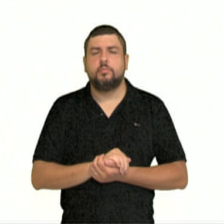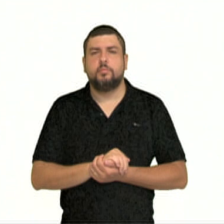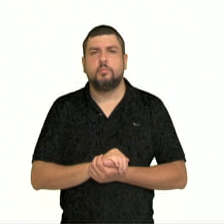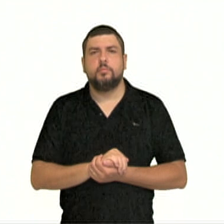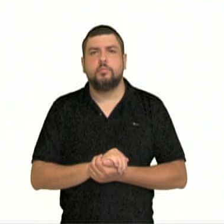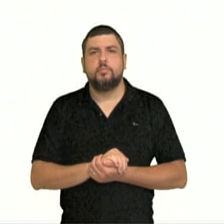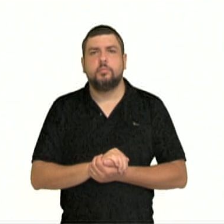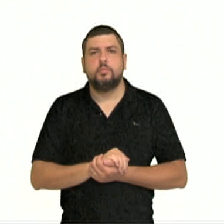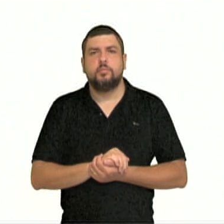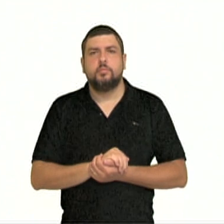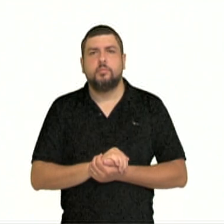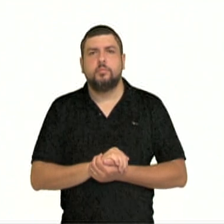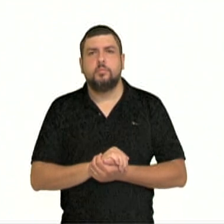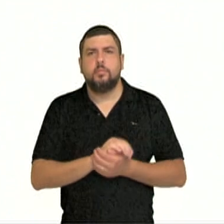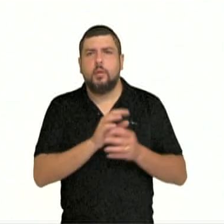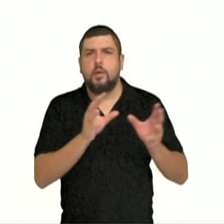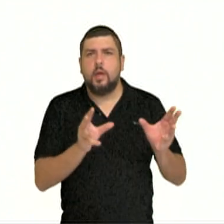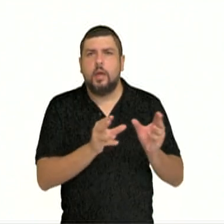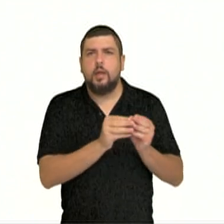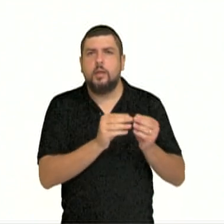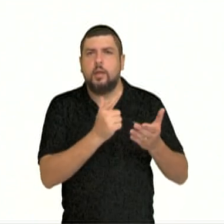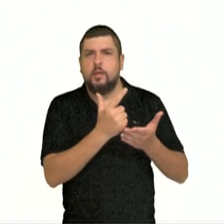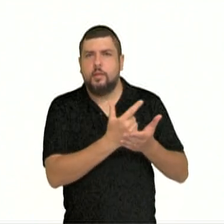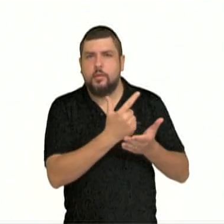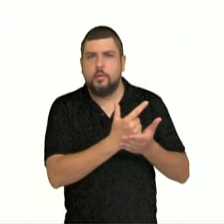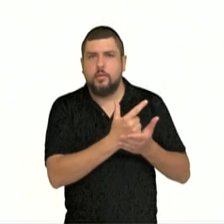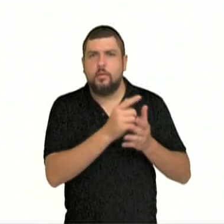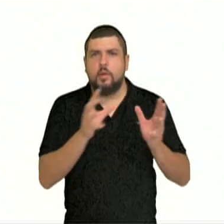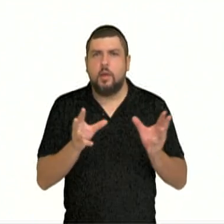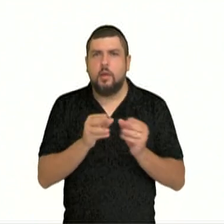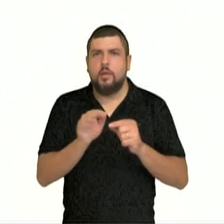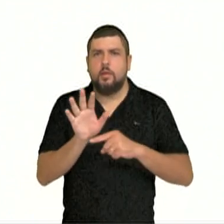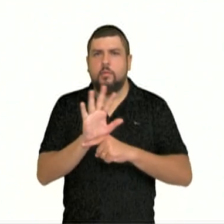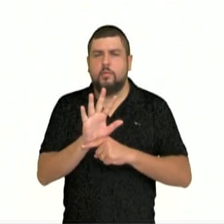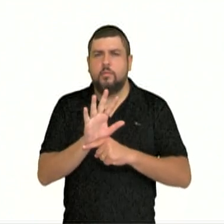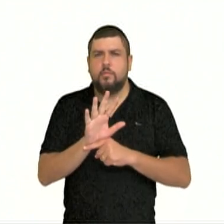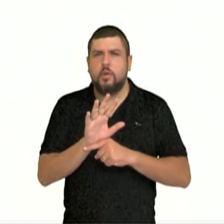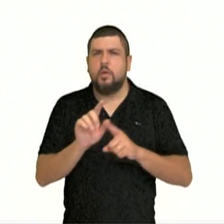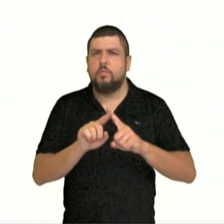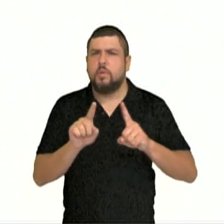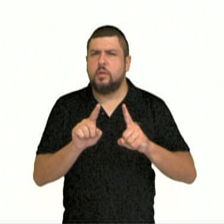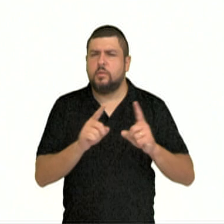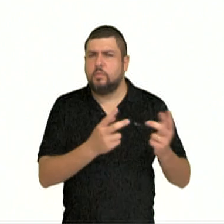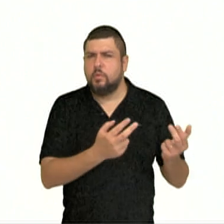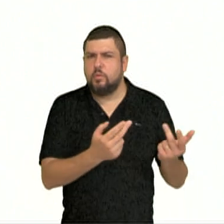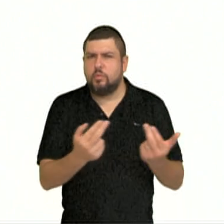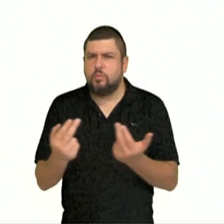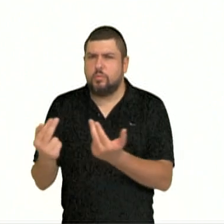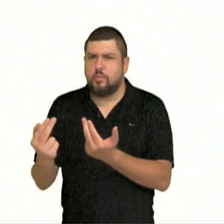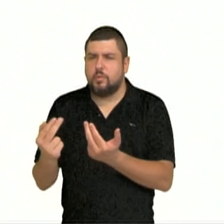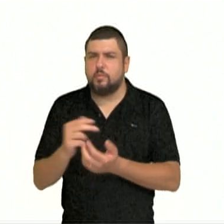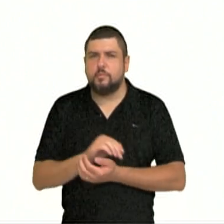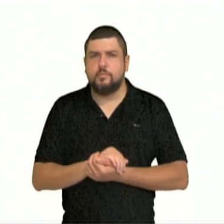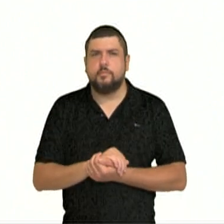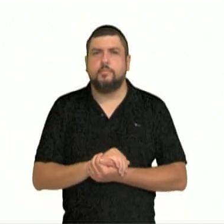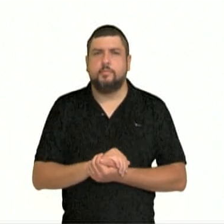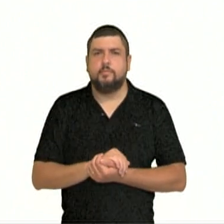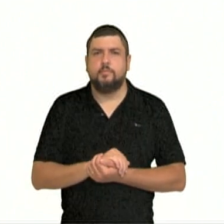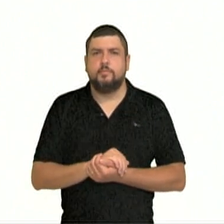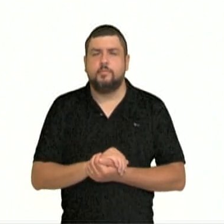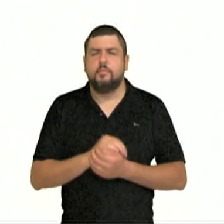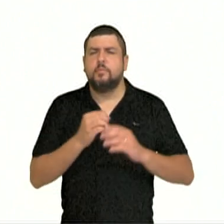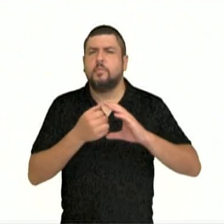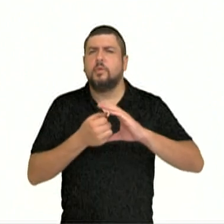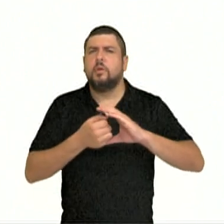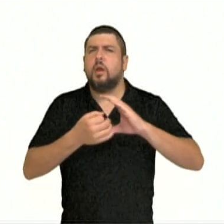Resenha de livro, resenha de filme. As resenhas são todas iguais? Pensa aí. Quais são as características